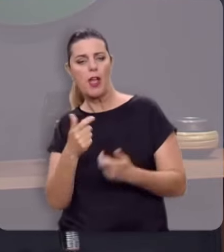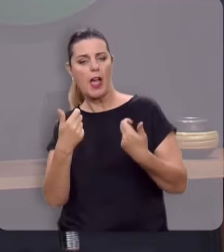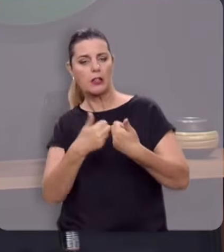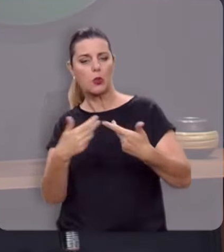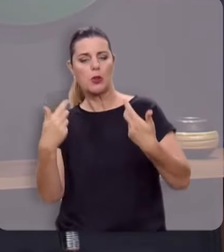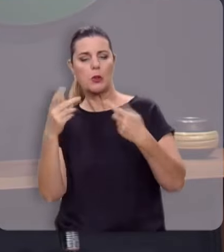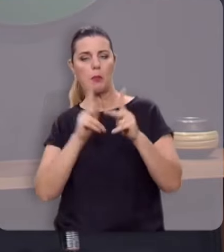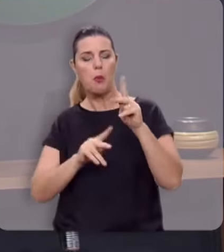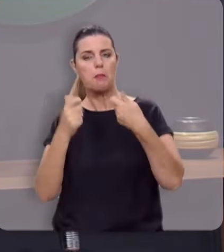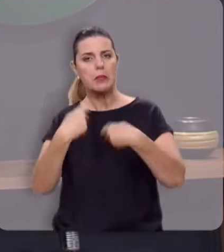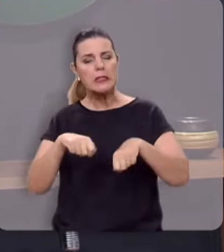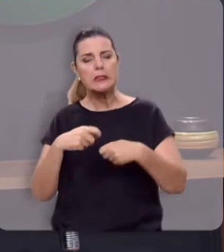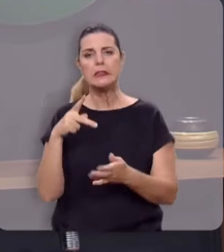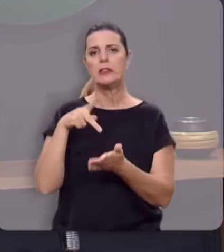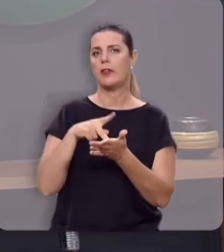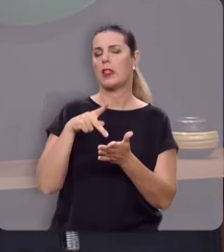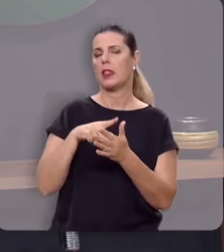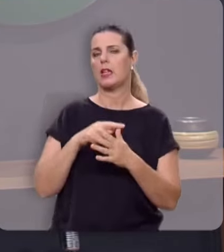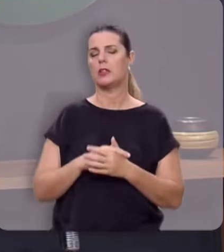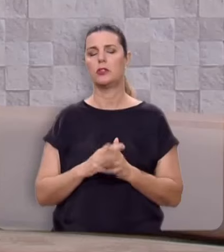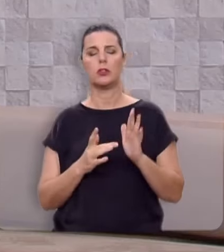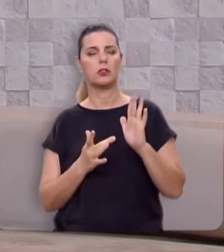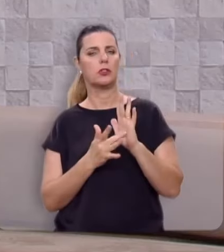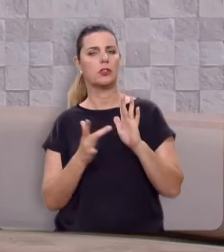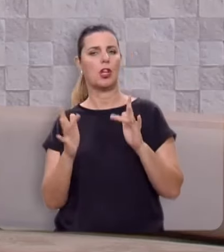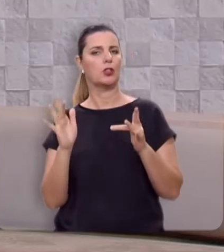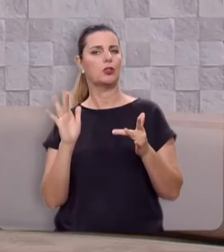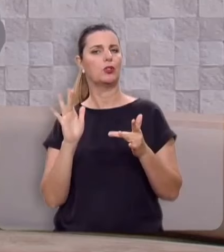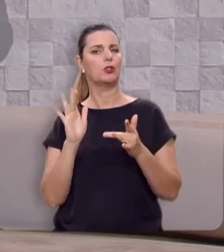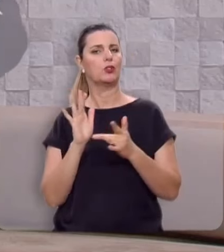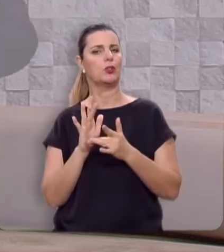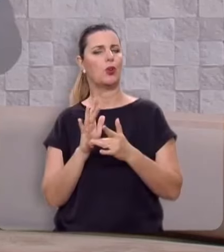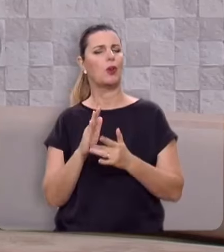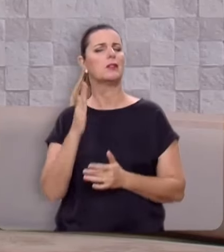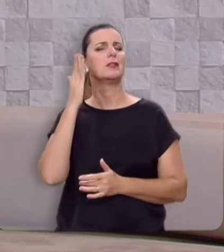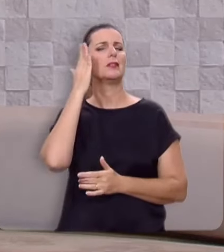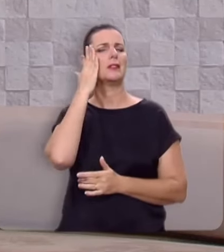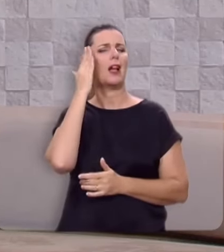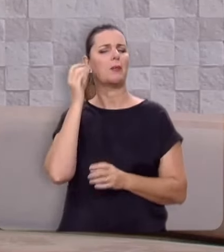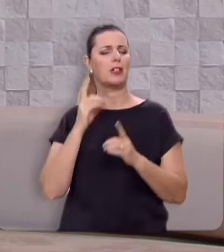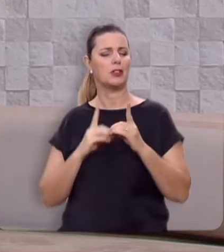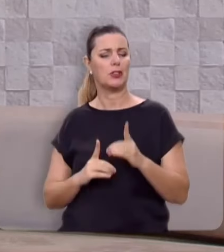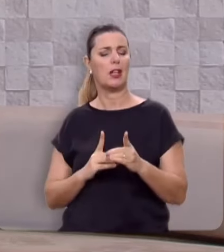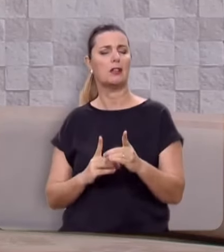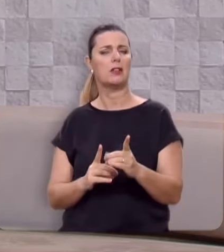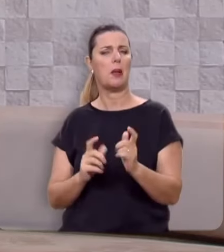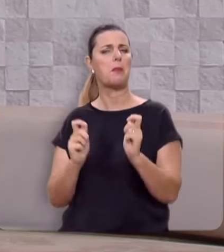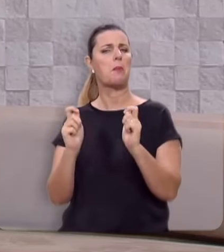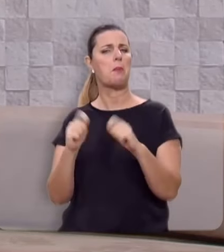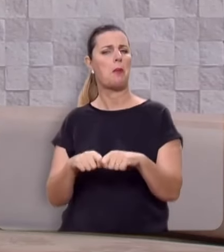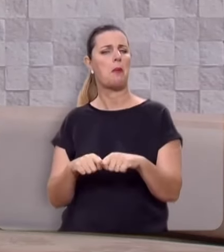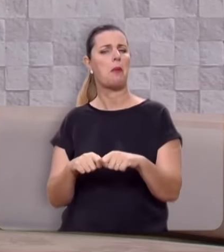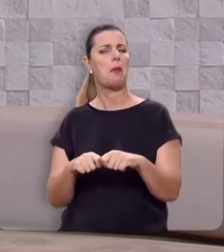imediatas do povo. E Jesus, sabendo que os discípulos poderiam